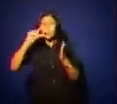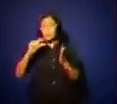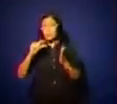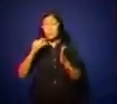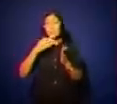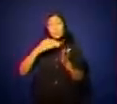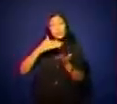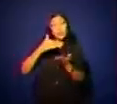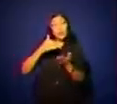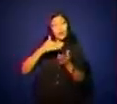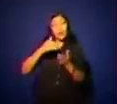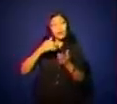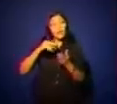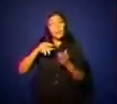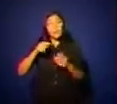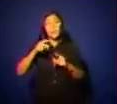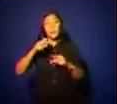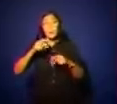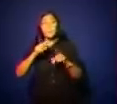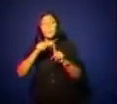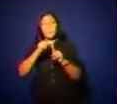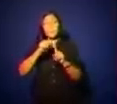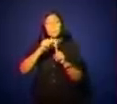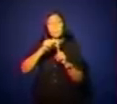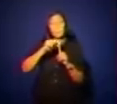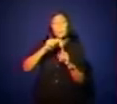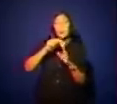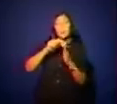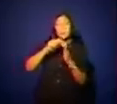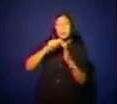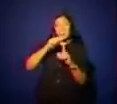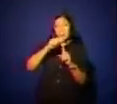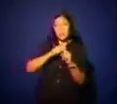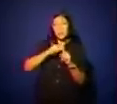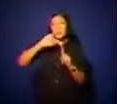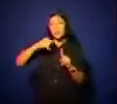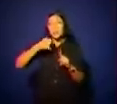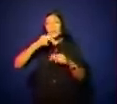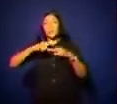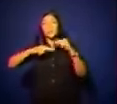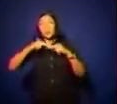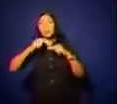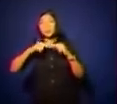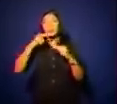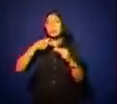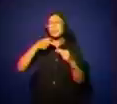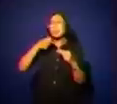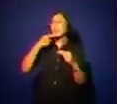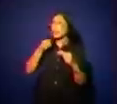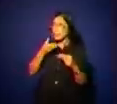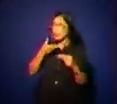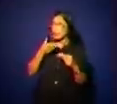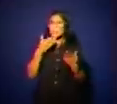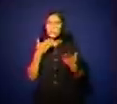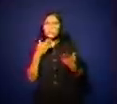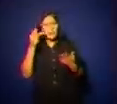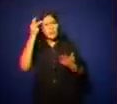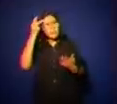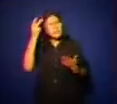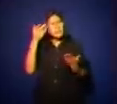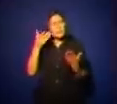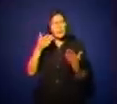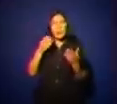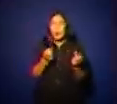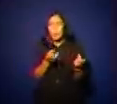corte em junho em novembro tava até um pouquinho antes e a gente debatia pô Será que o mercado tá animado demais será que